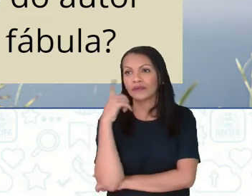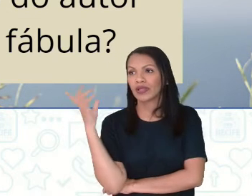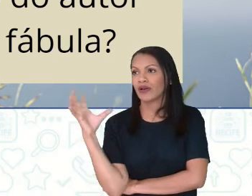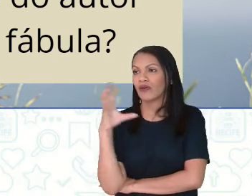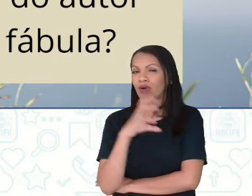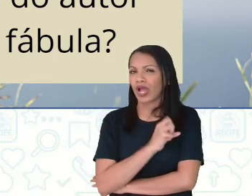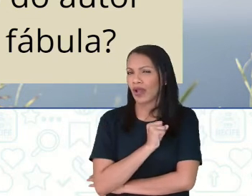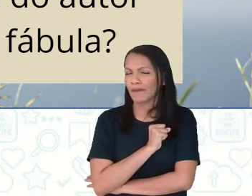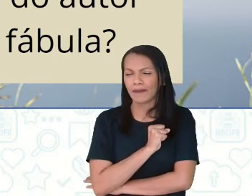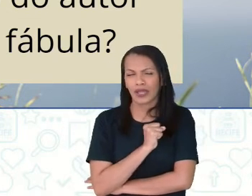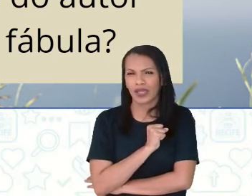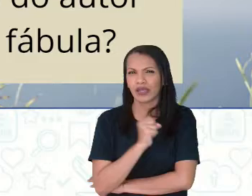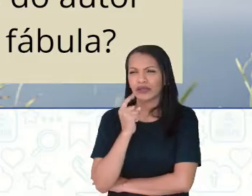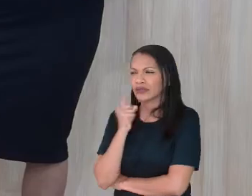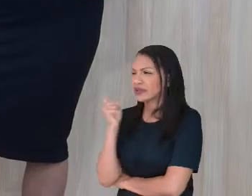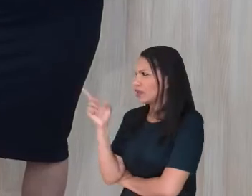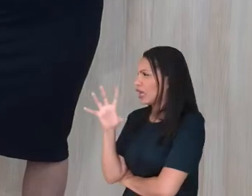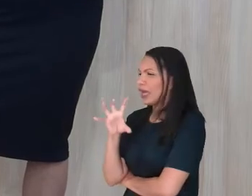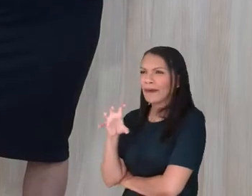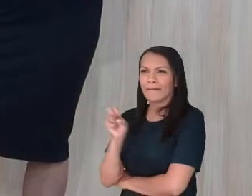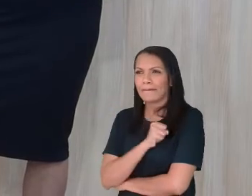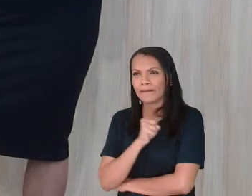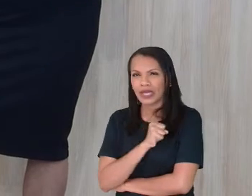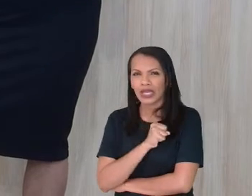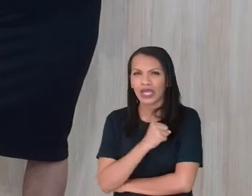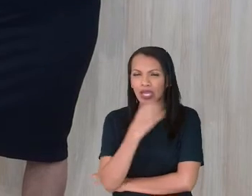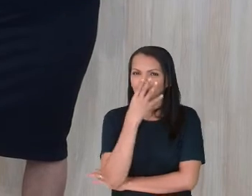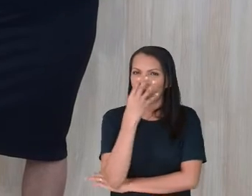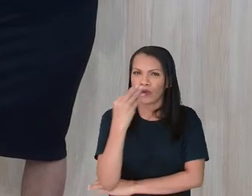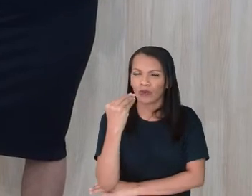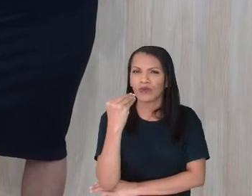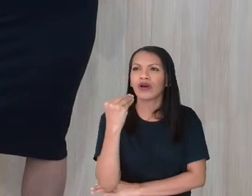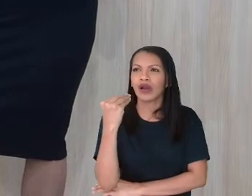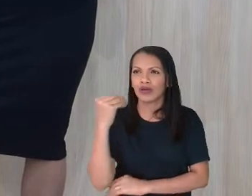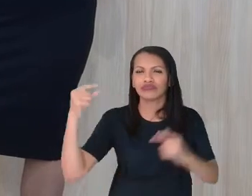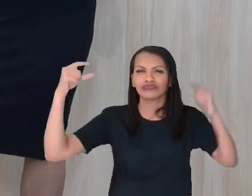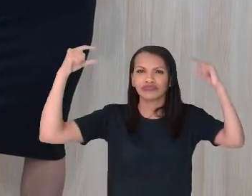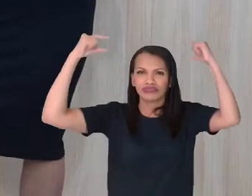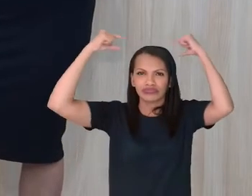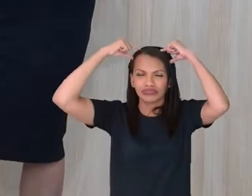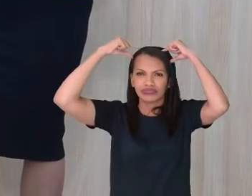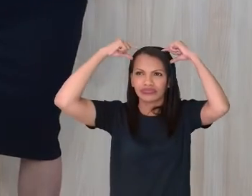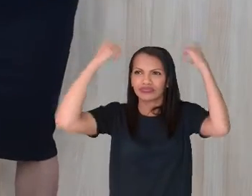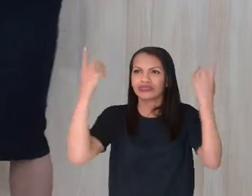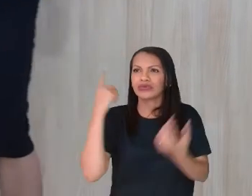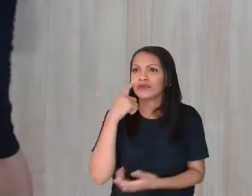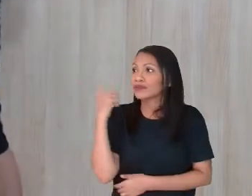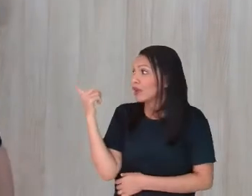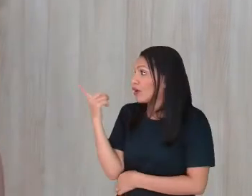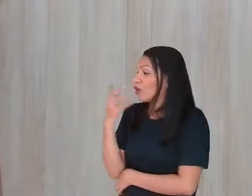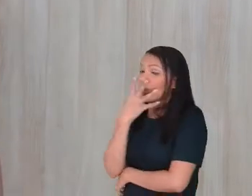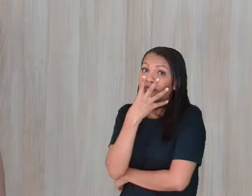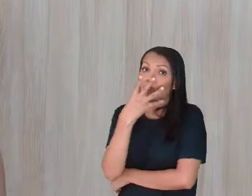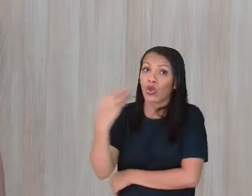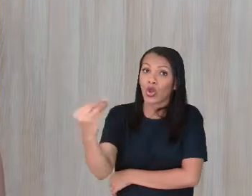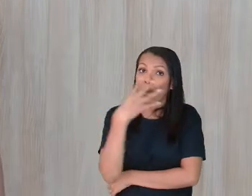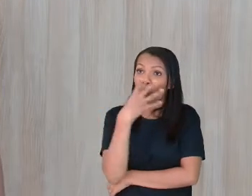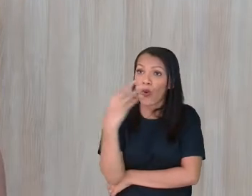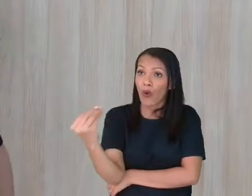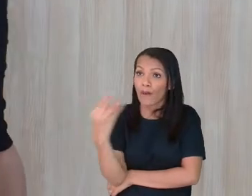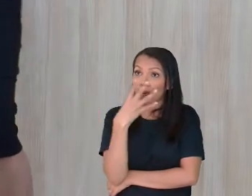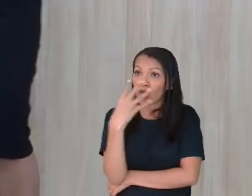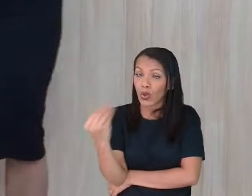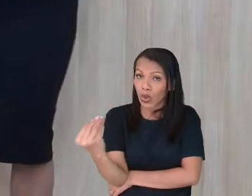adorei absurdamente esta imagem do lobinho em pele de cordeiro, assim, da ovelhinha. Ó, é um lobo e uma